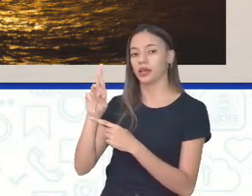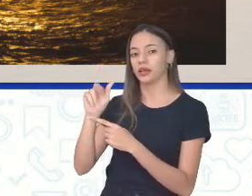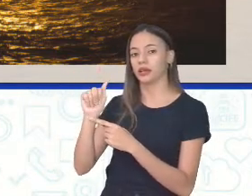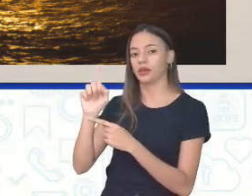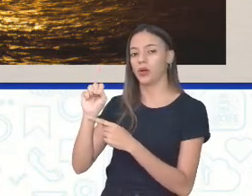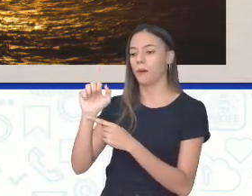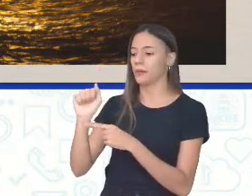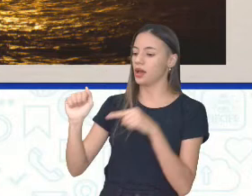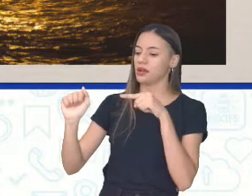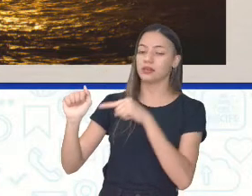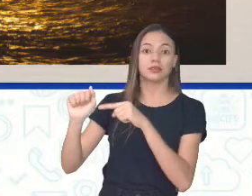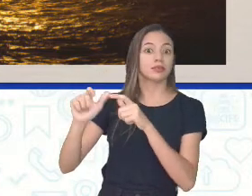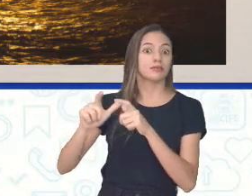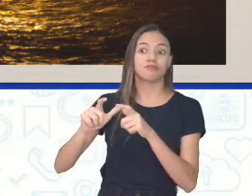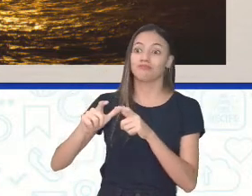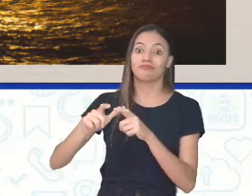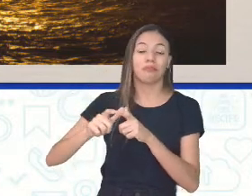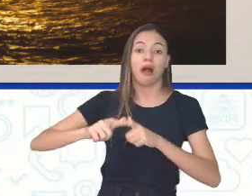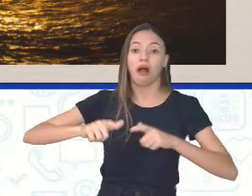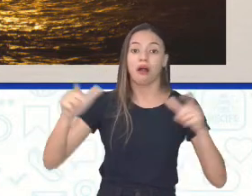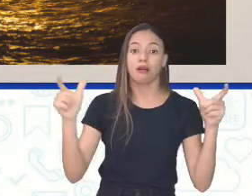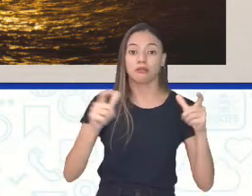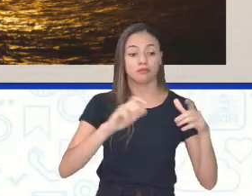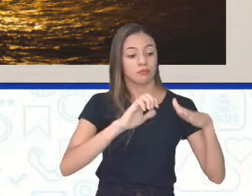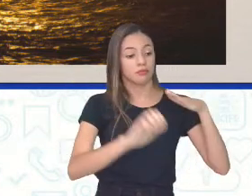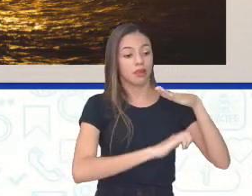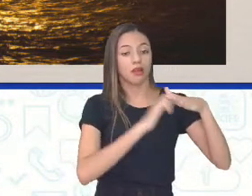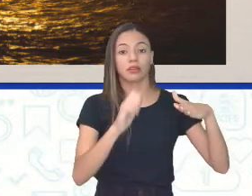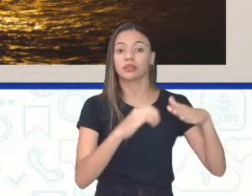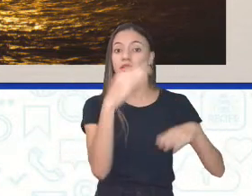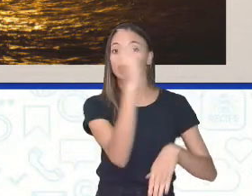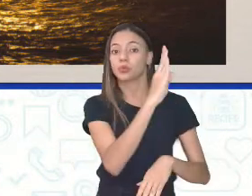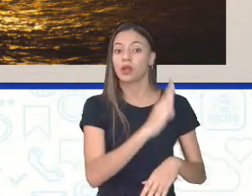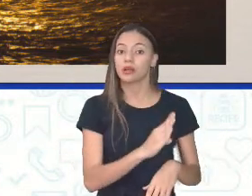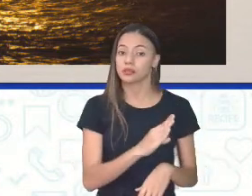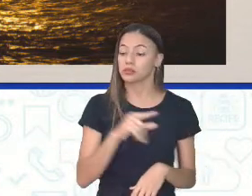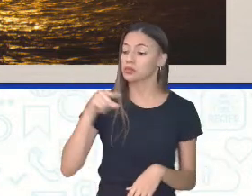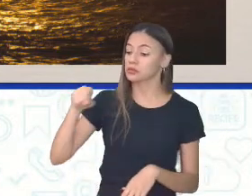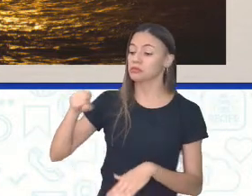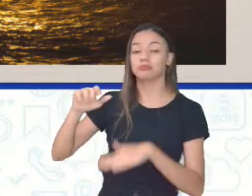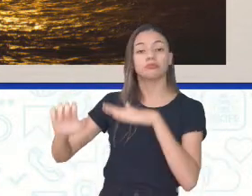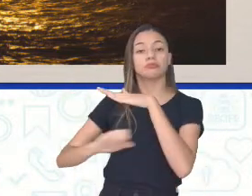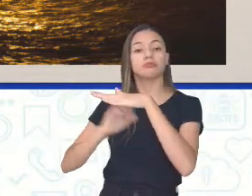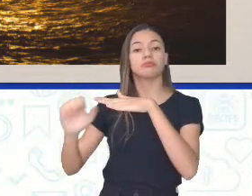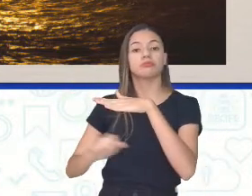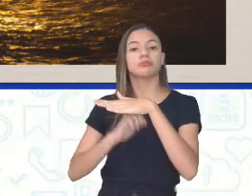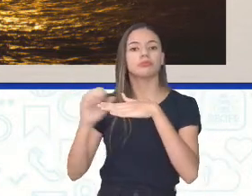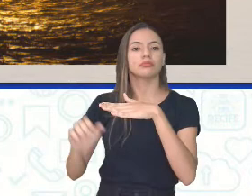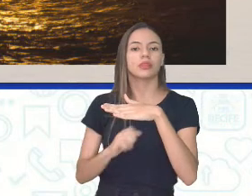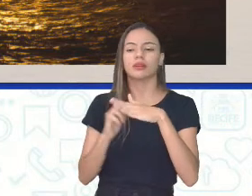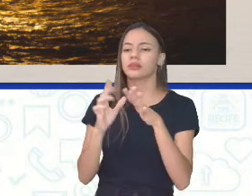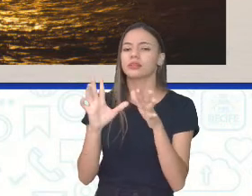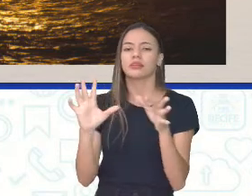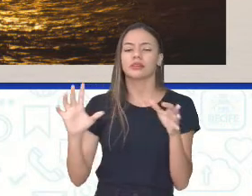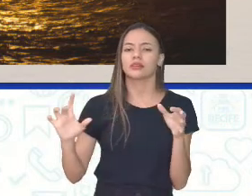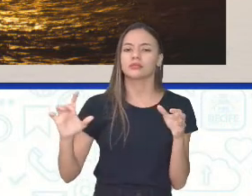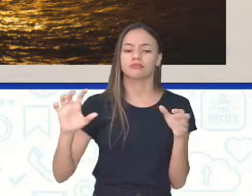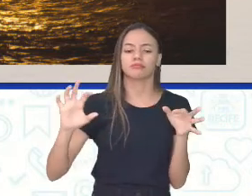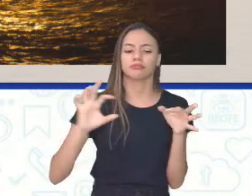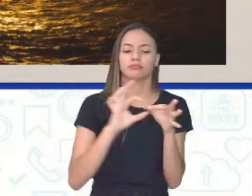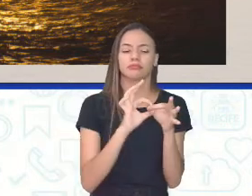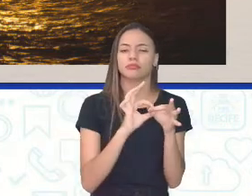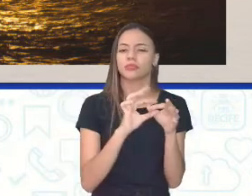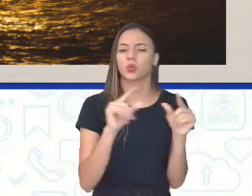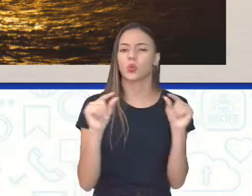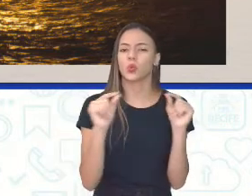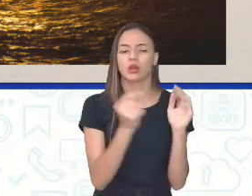das maiores empresas do Brasil. É uma empresa que está associada à questão